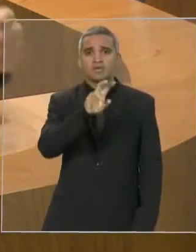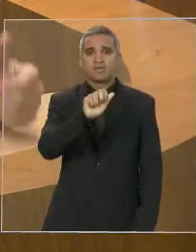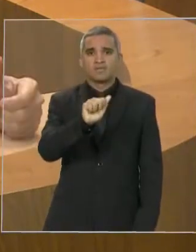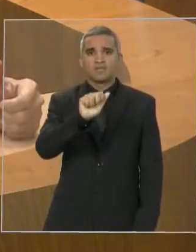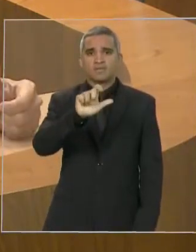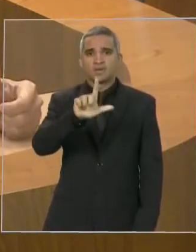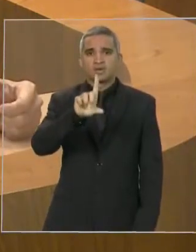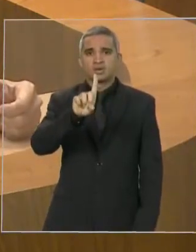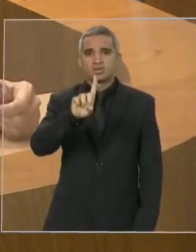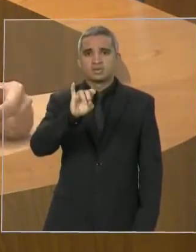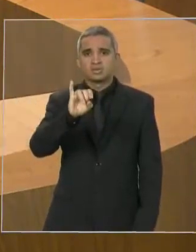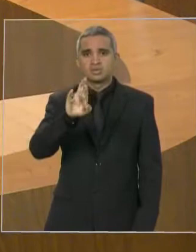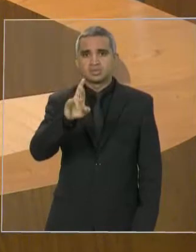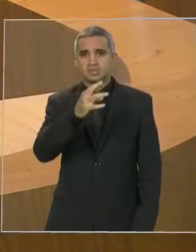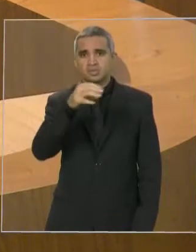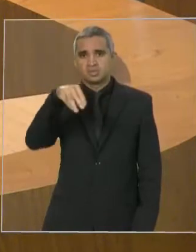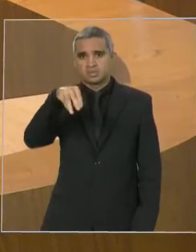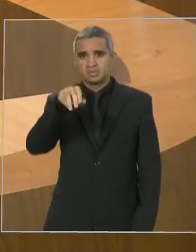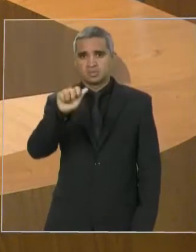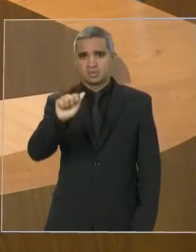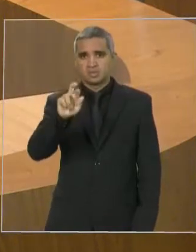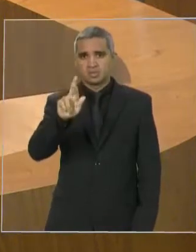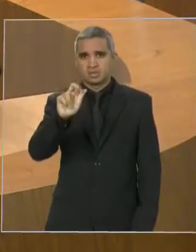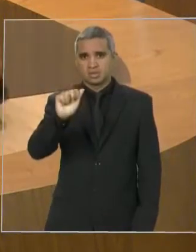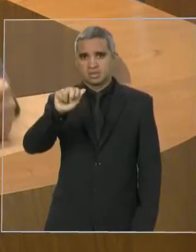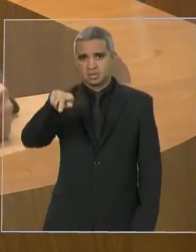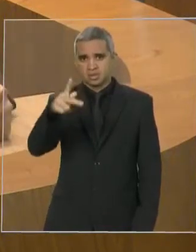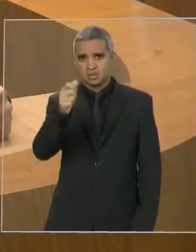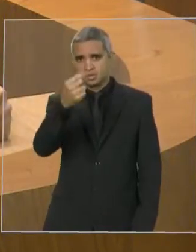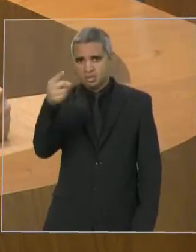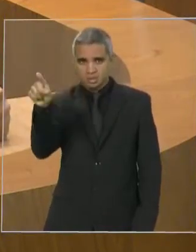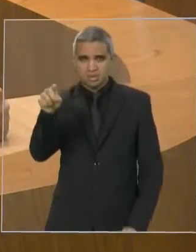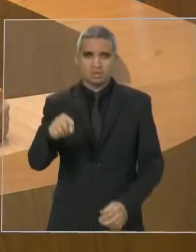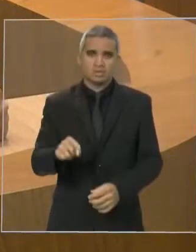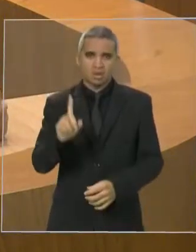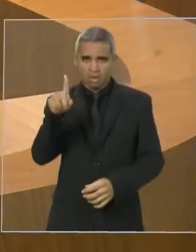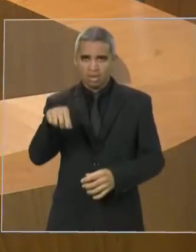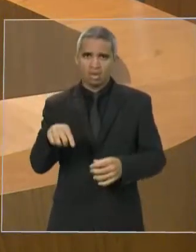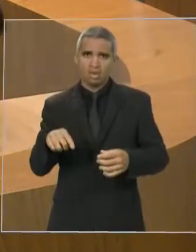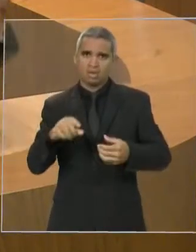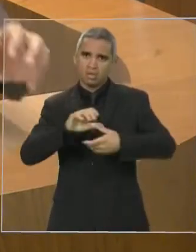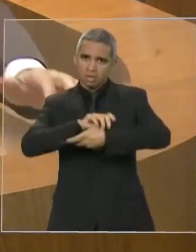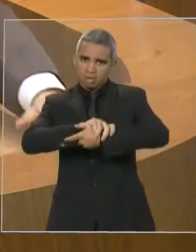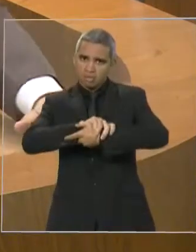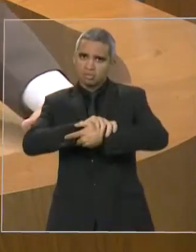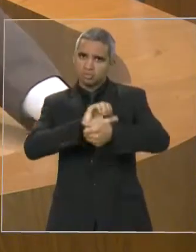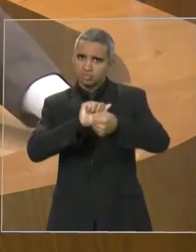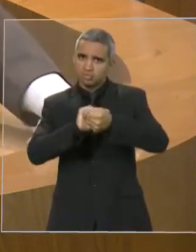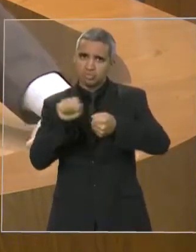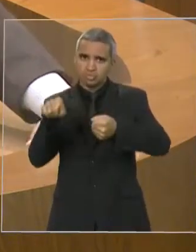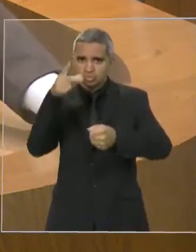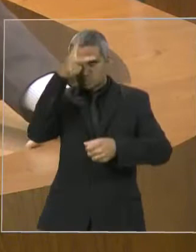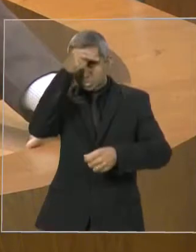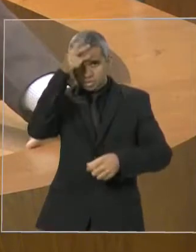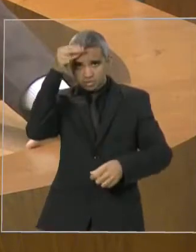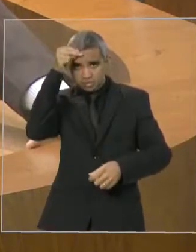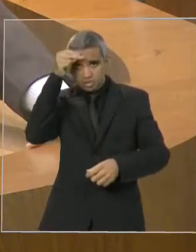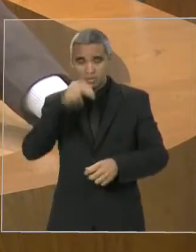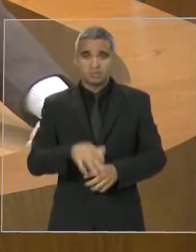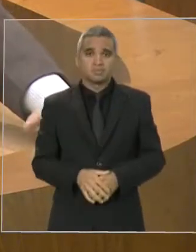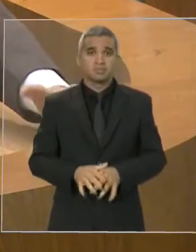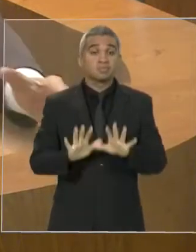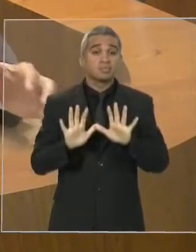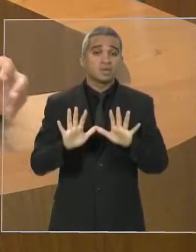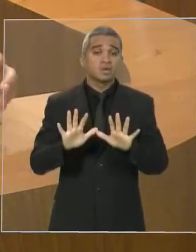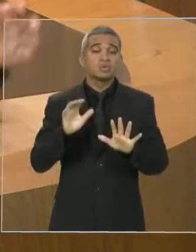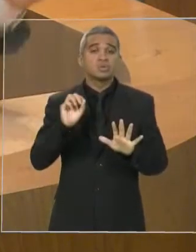é aliado do prefeito, o deputado Hélito, disse uma frase que parece que estava